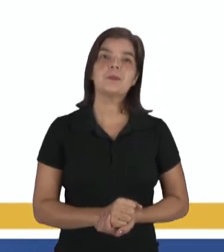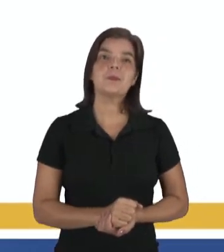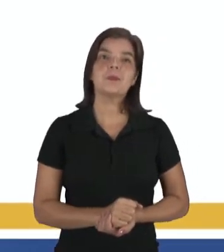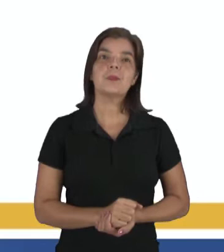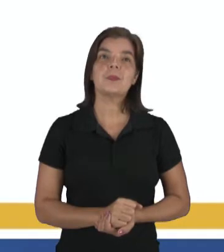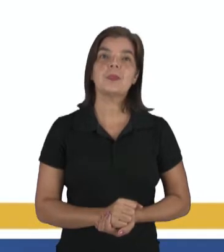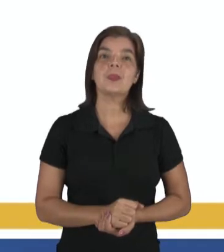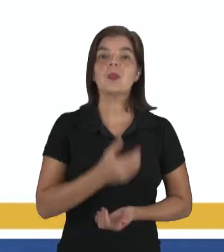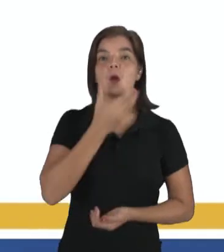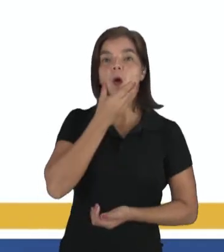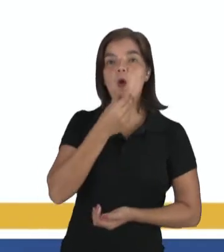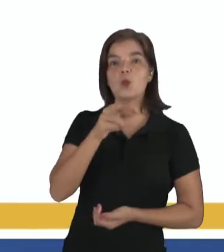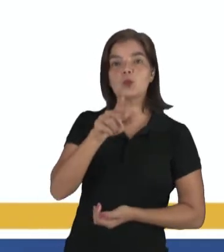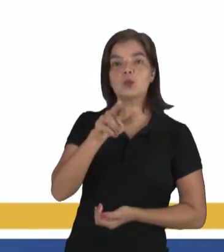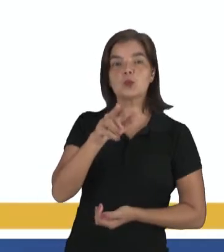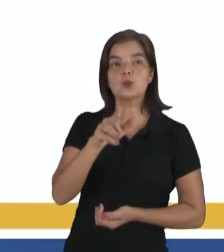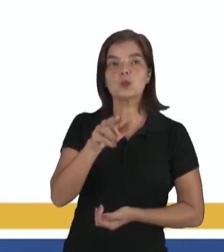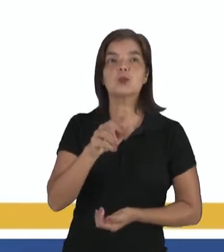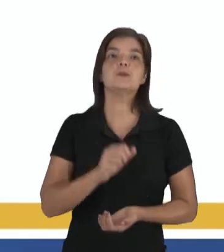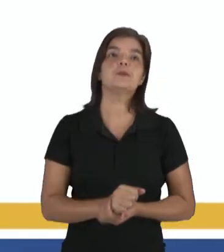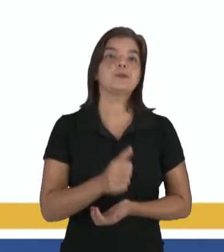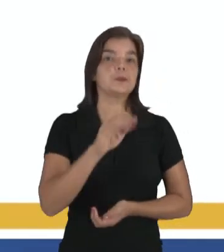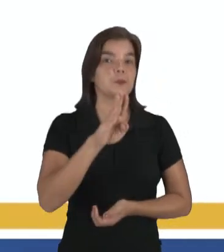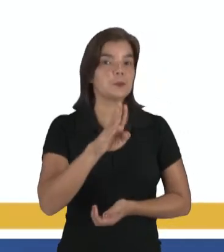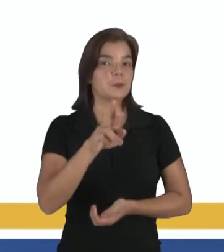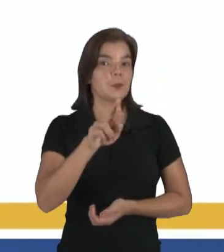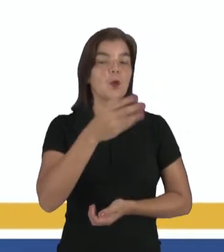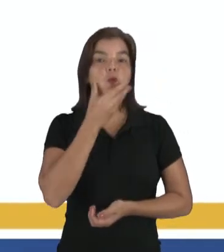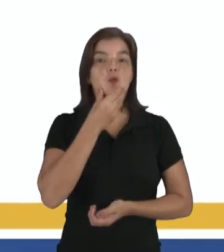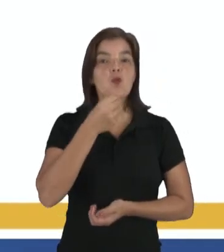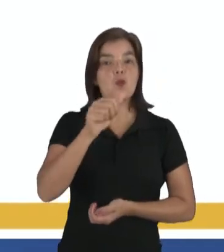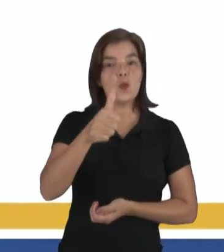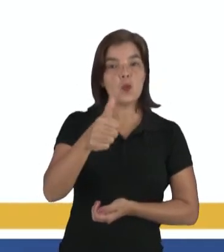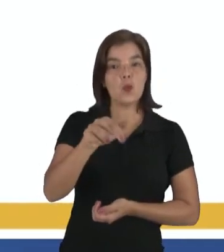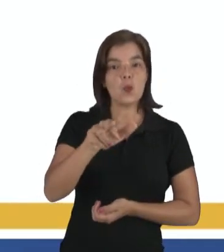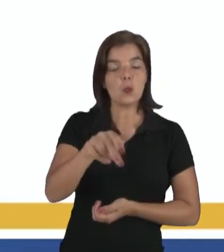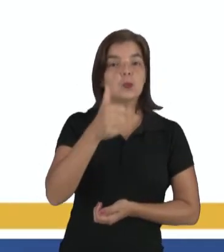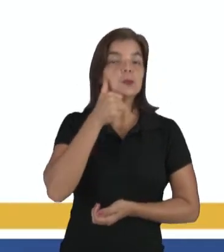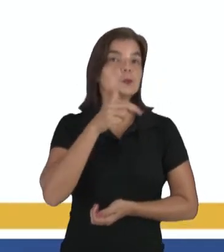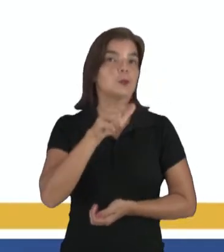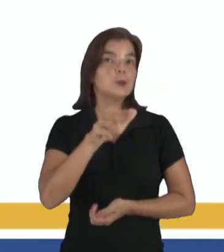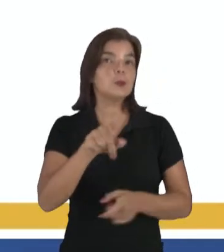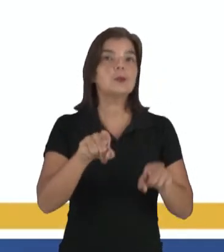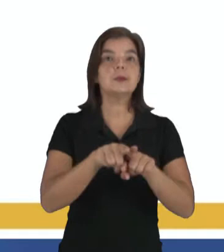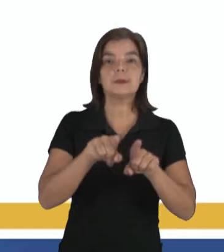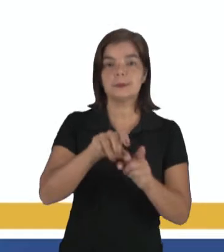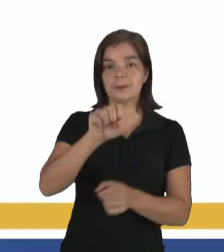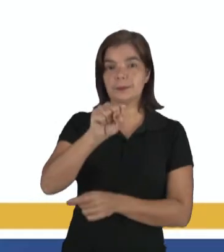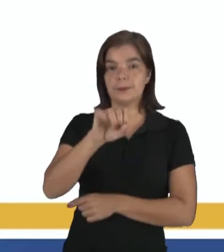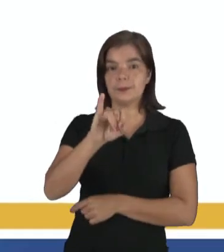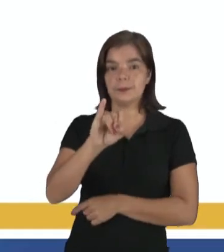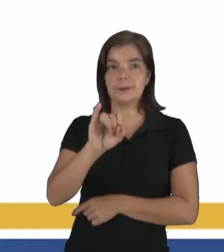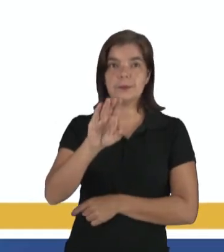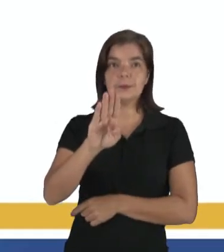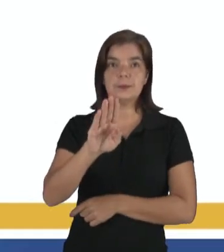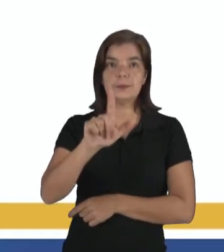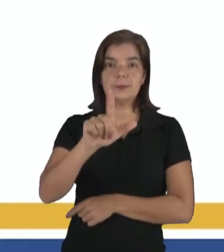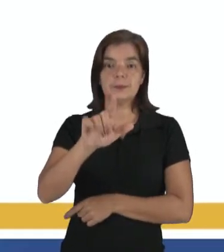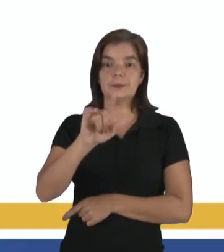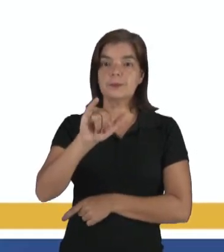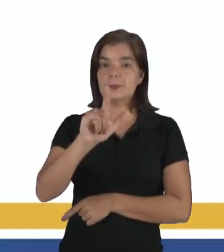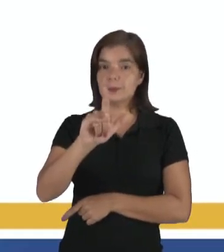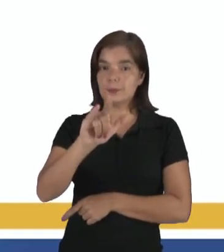o brother and Sister o seu irmão e a sua irmã são seus irmãos e aí a gente diz em inglês